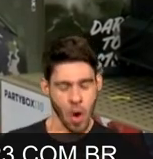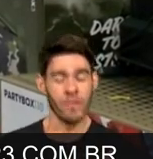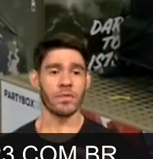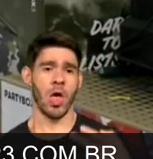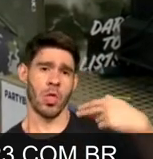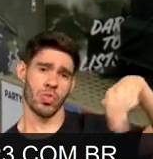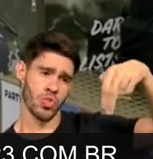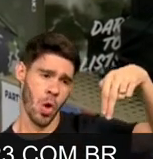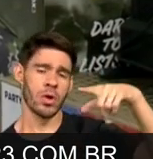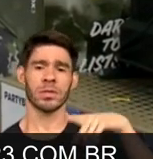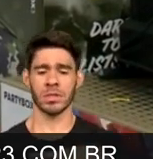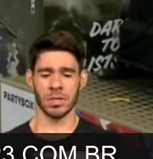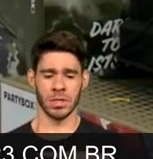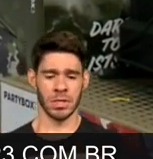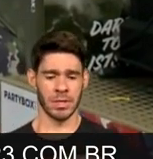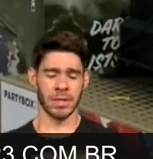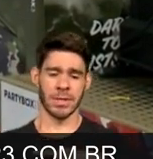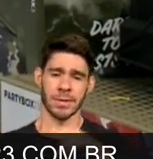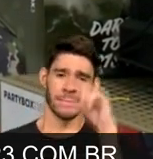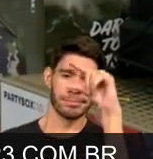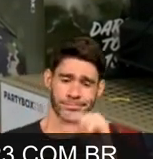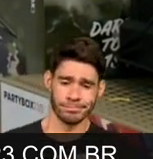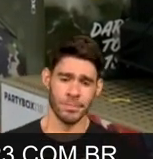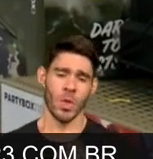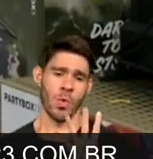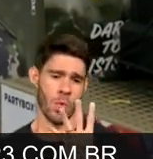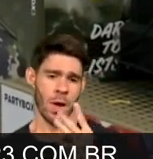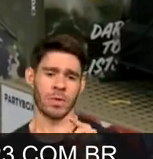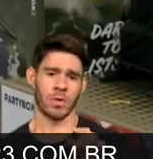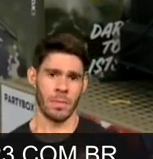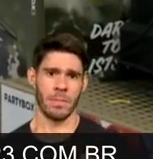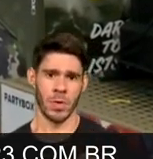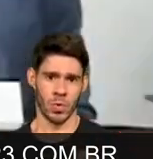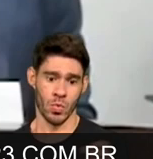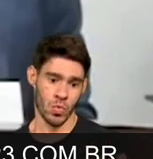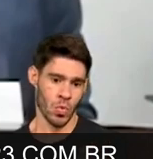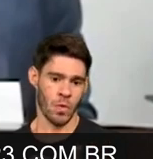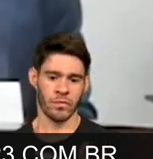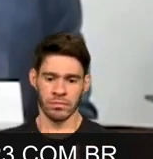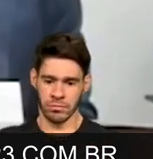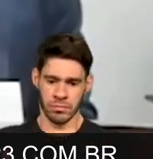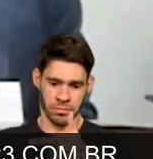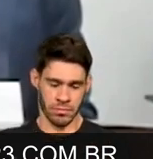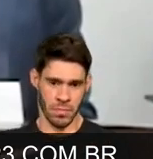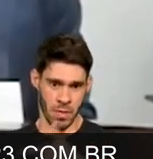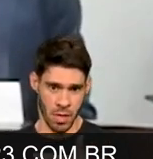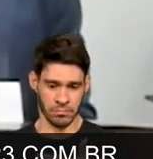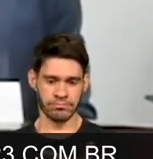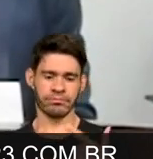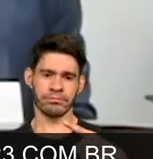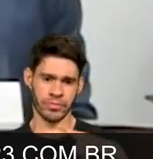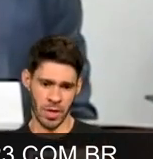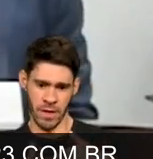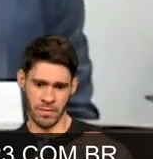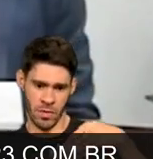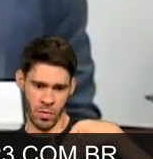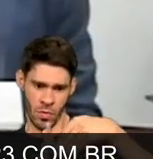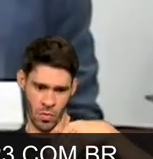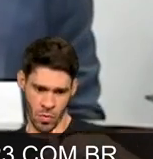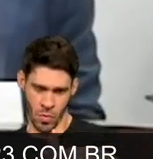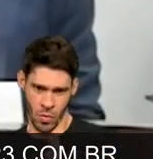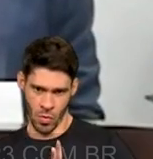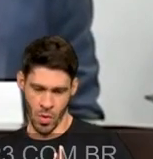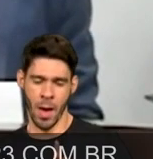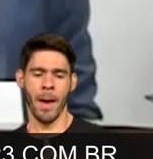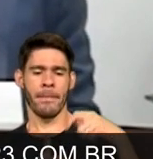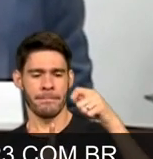região norte apresentou o resultado menor, 4 mil novos postos. Apesar do início da queda, disso